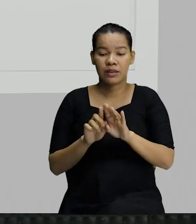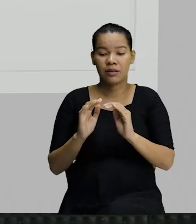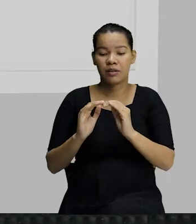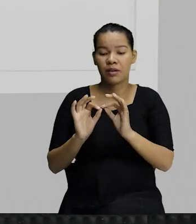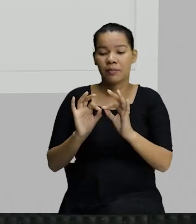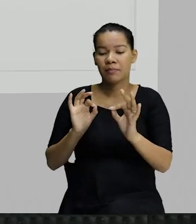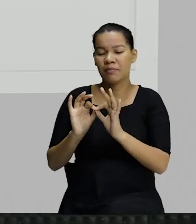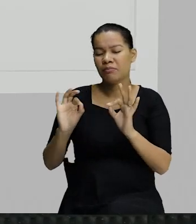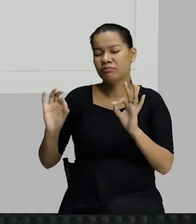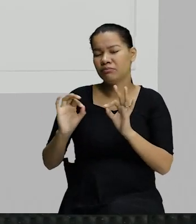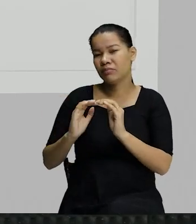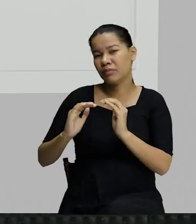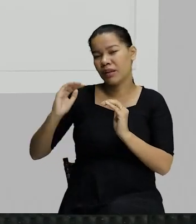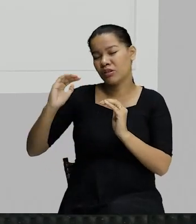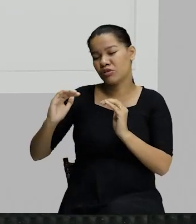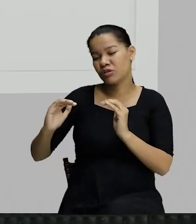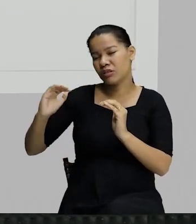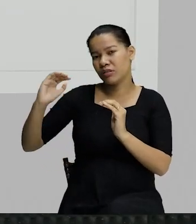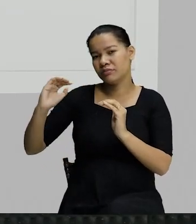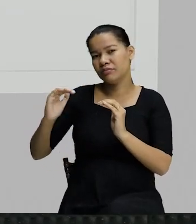medida, ó,